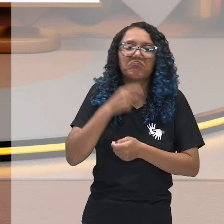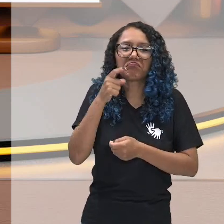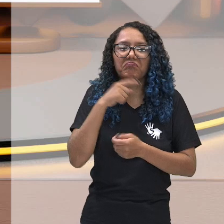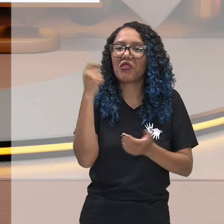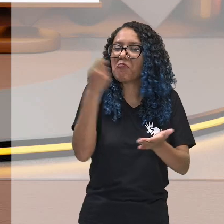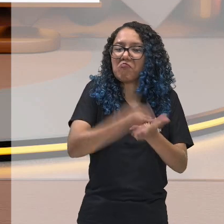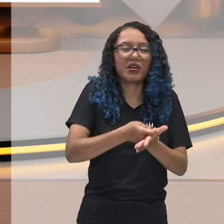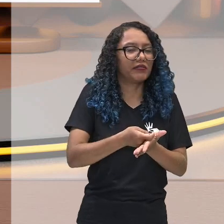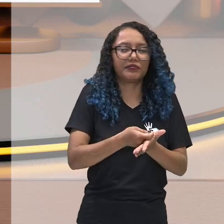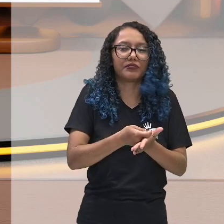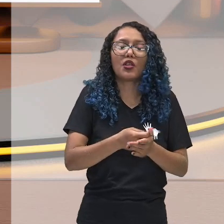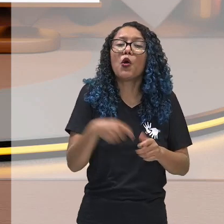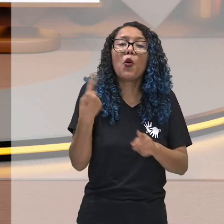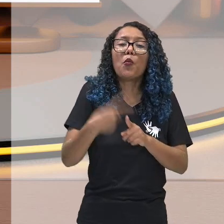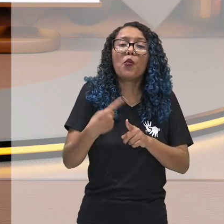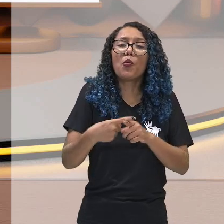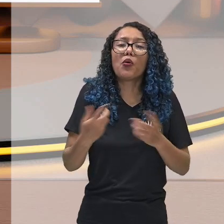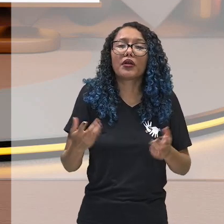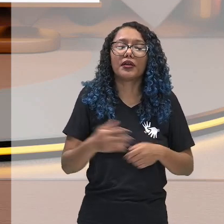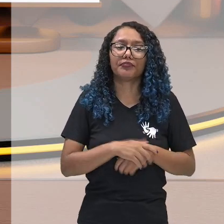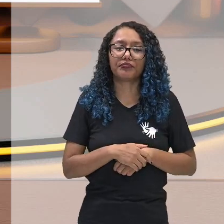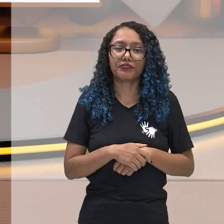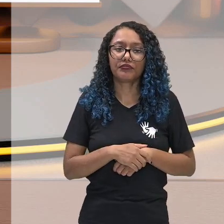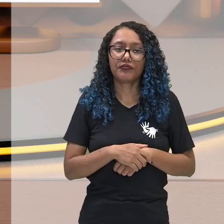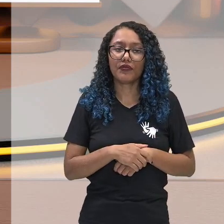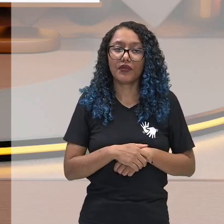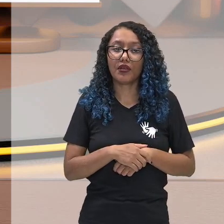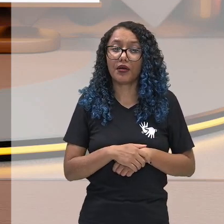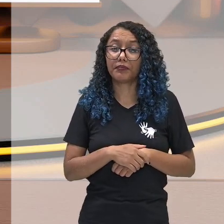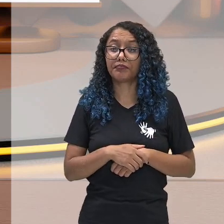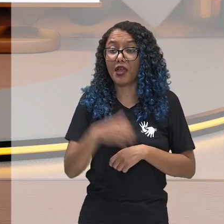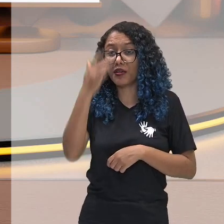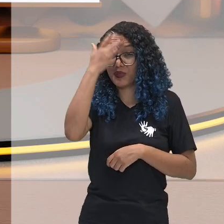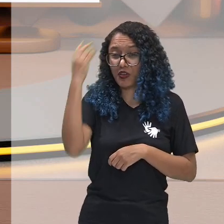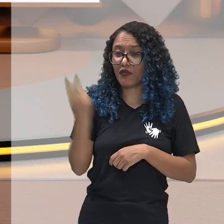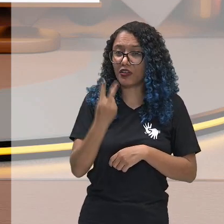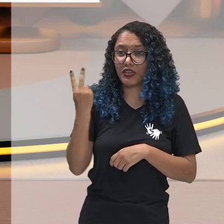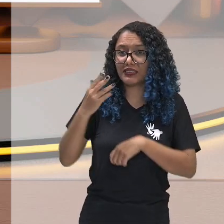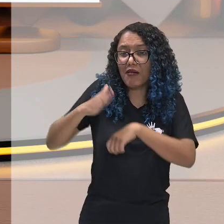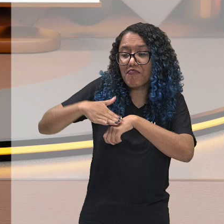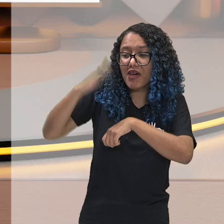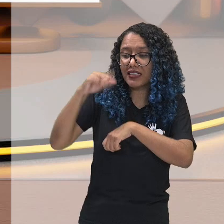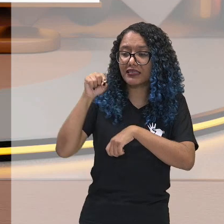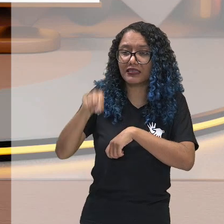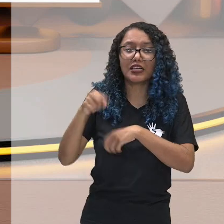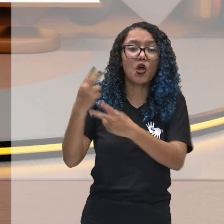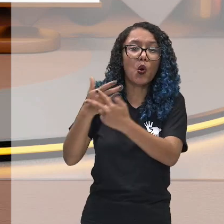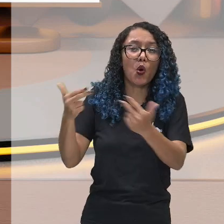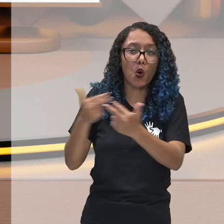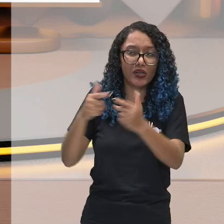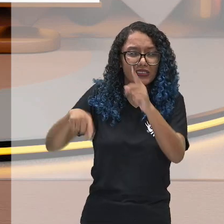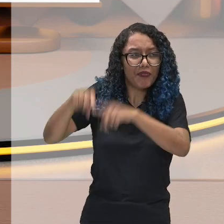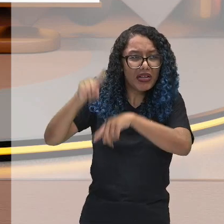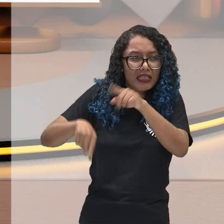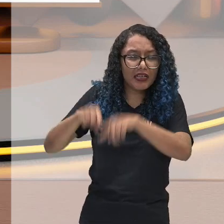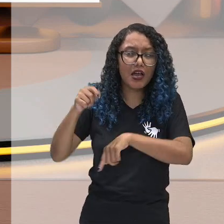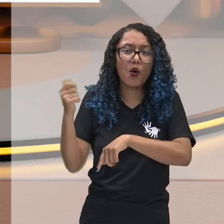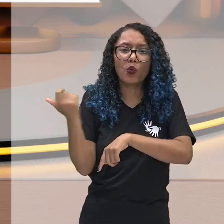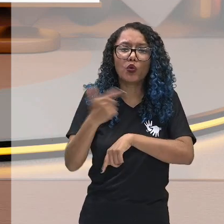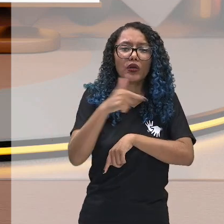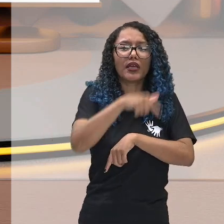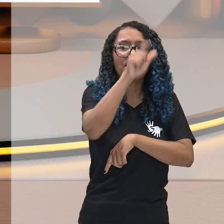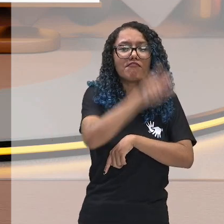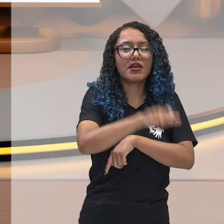pessoas muitas vezes dão mais valor ao bem do que ao trabalho, tá, gente? Por quê? Porque o nosso país foi colonizado